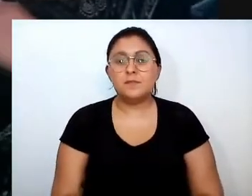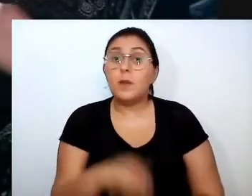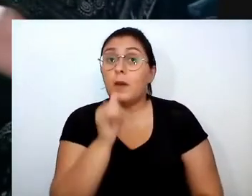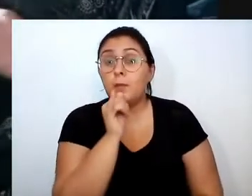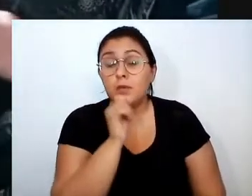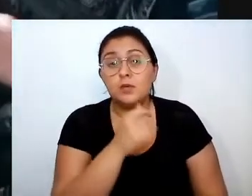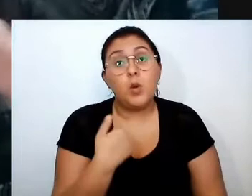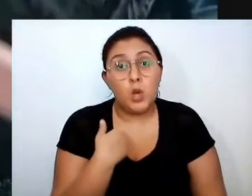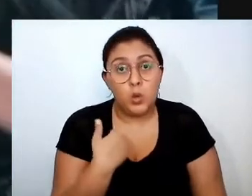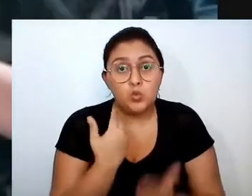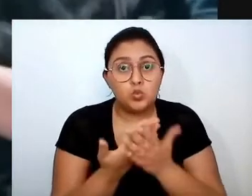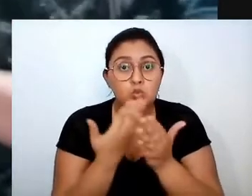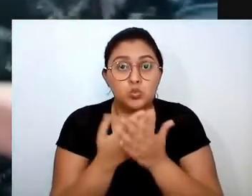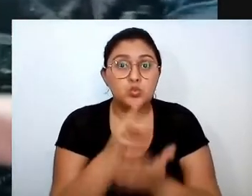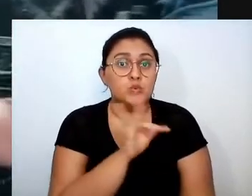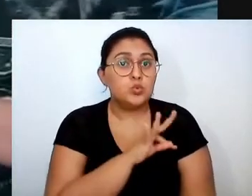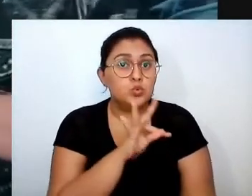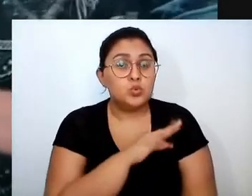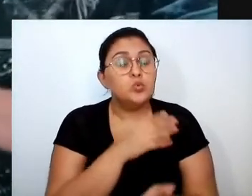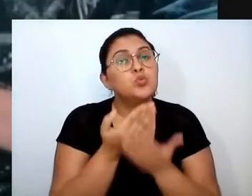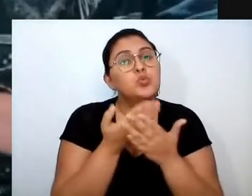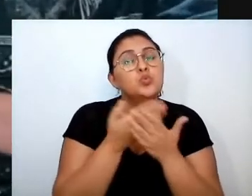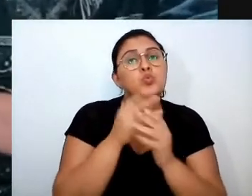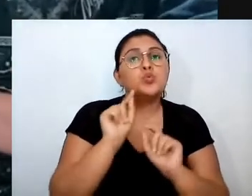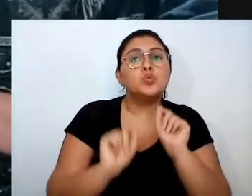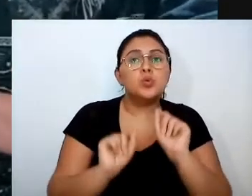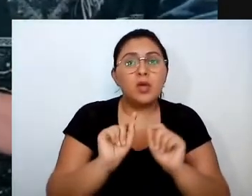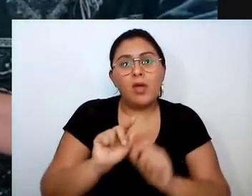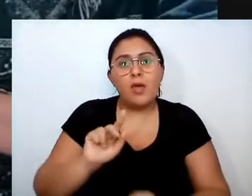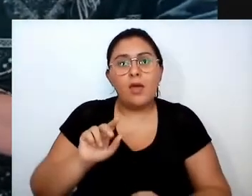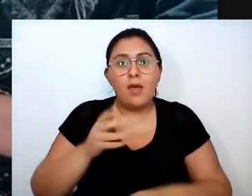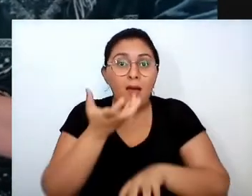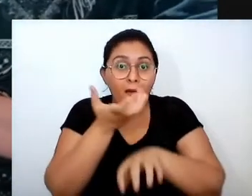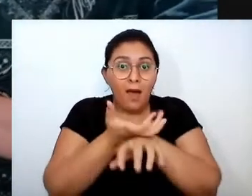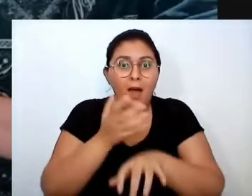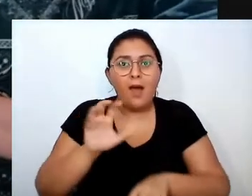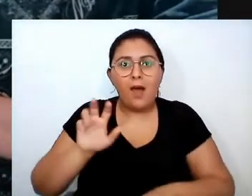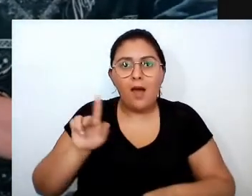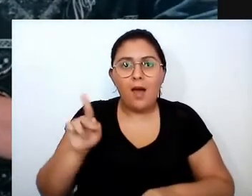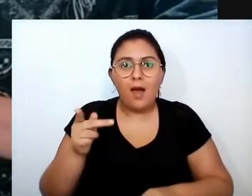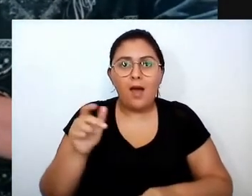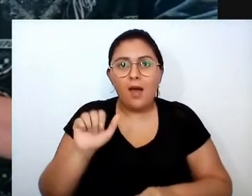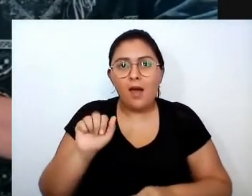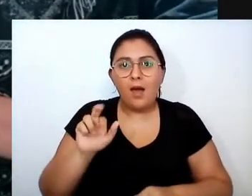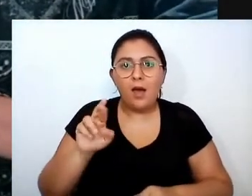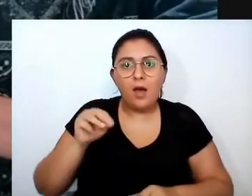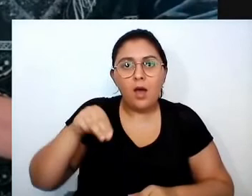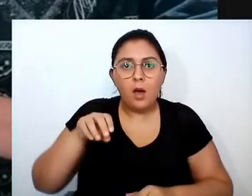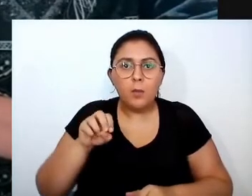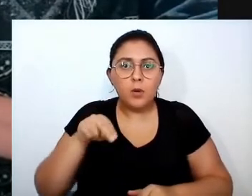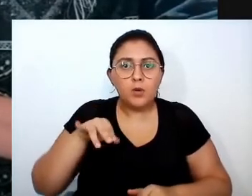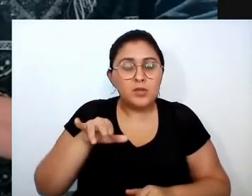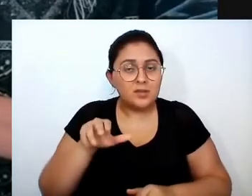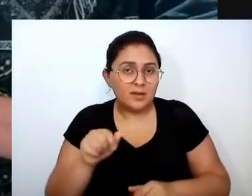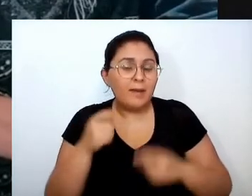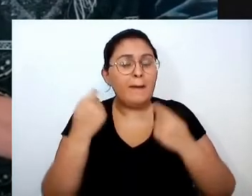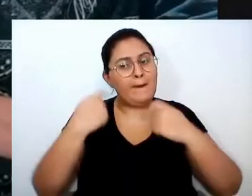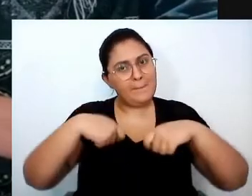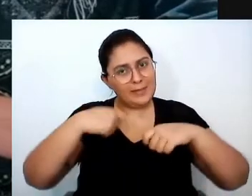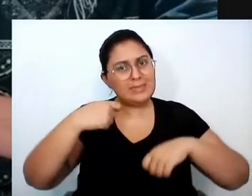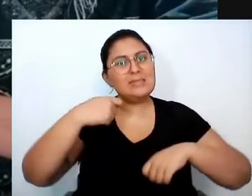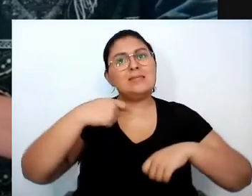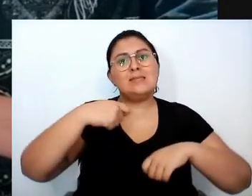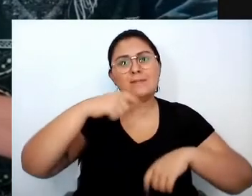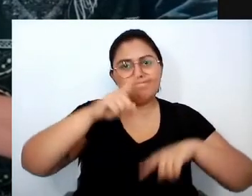curso técnico, né? Estudo harmonia também, então precisa de Sim, material para acompanhar e às vezes precisa